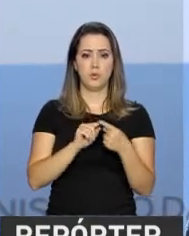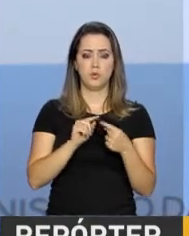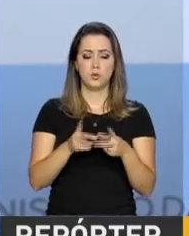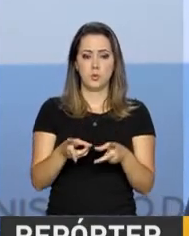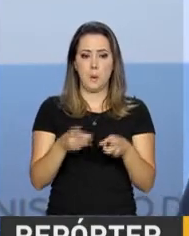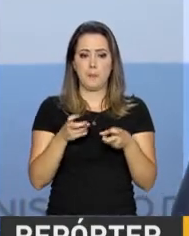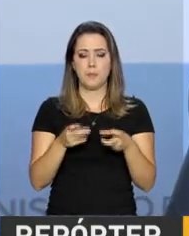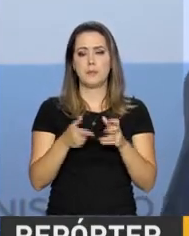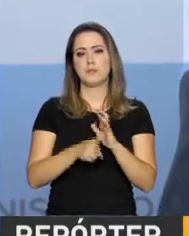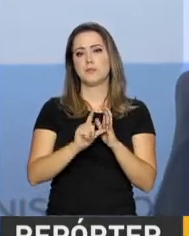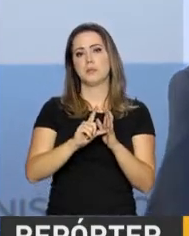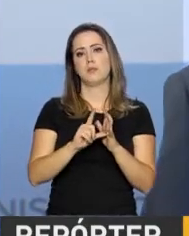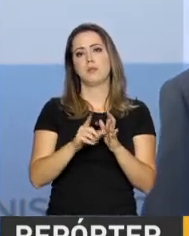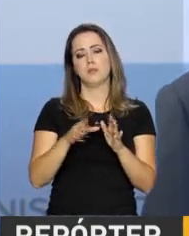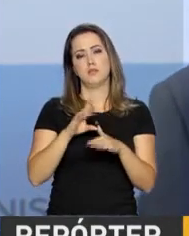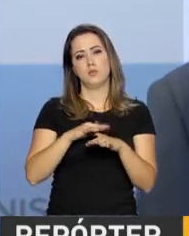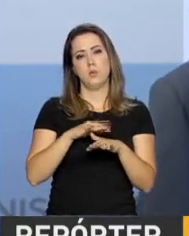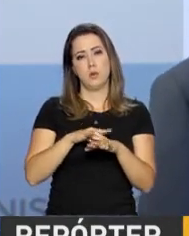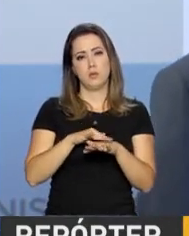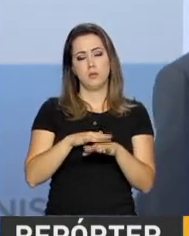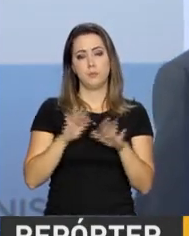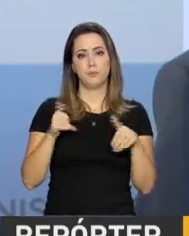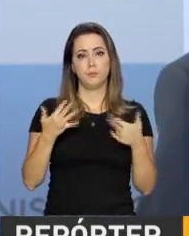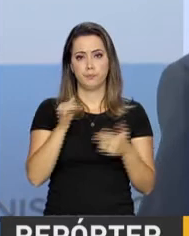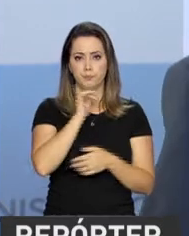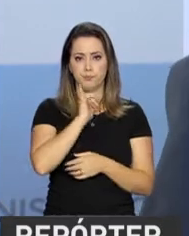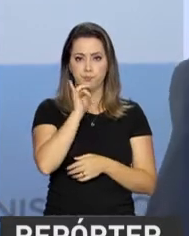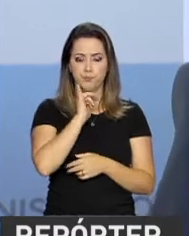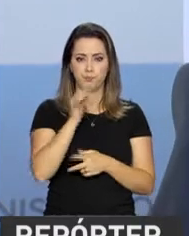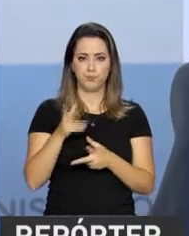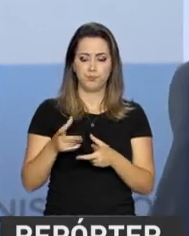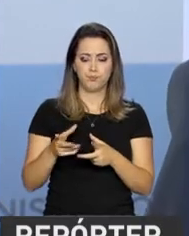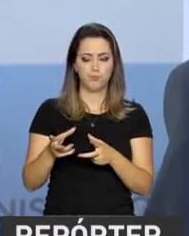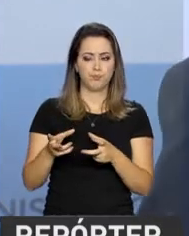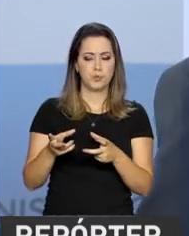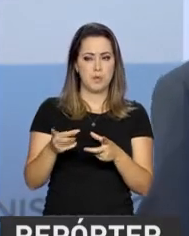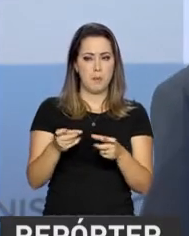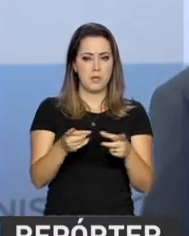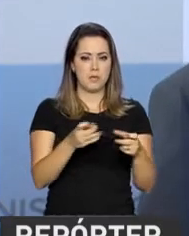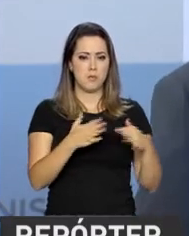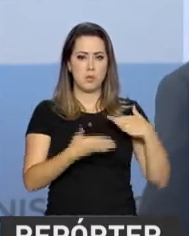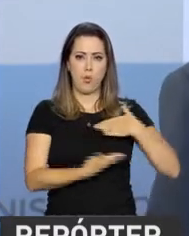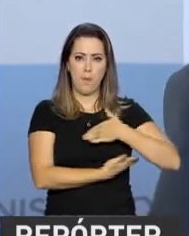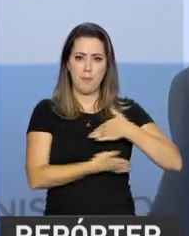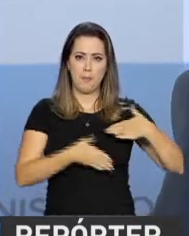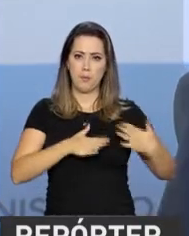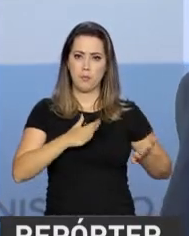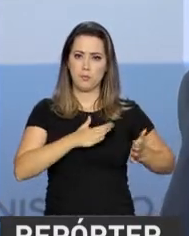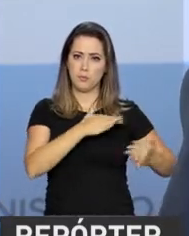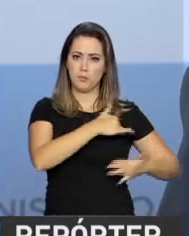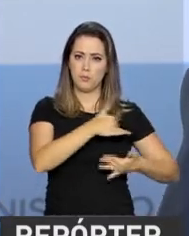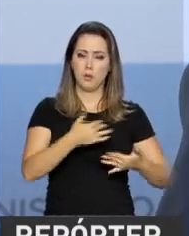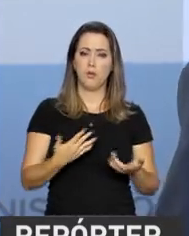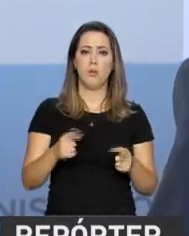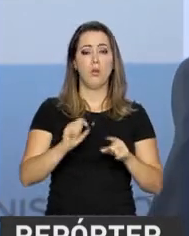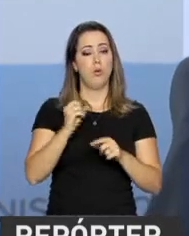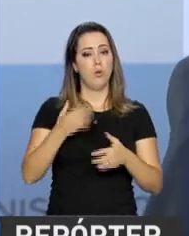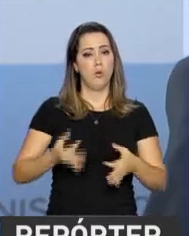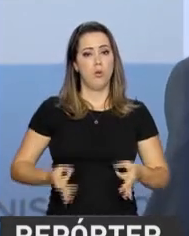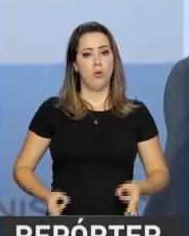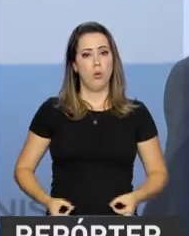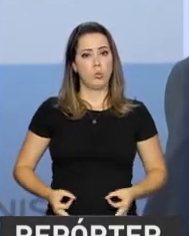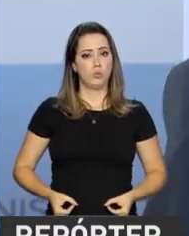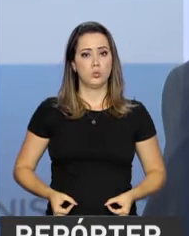precoce então por exemplo o programa de rastreio com mamografia o programa de rastreio do câncer do colo uterino são